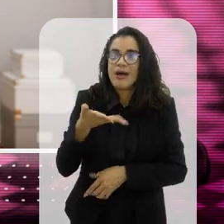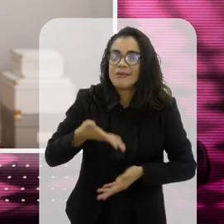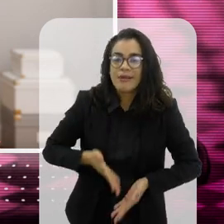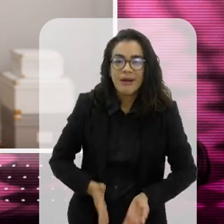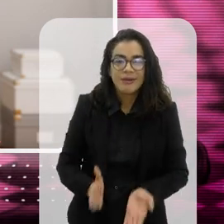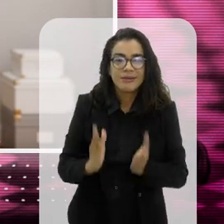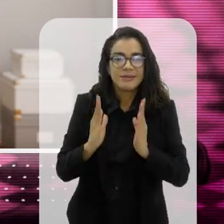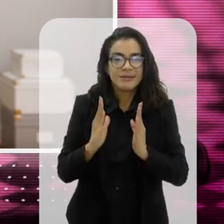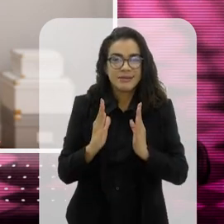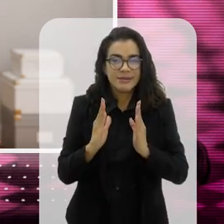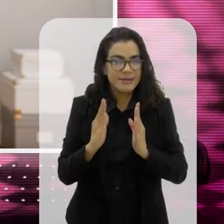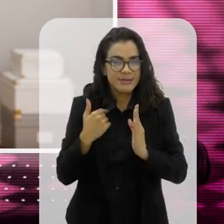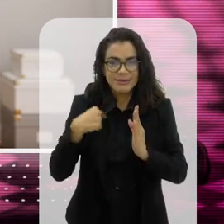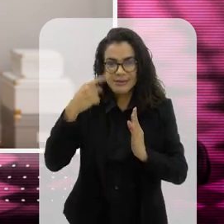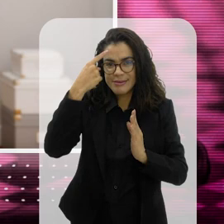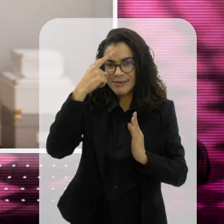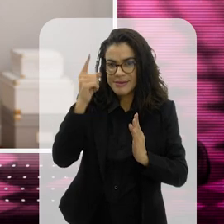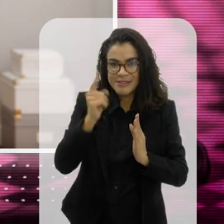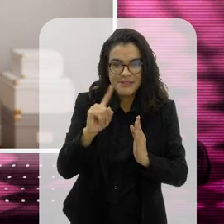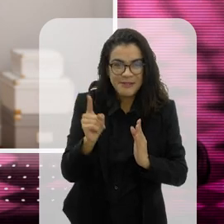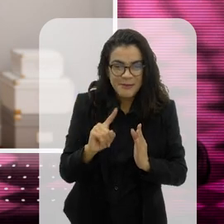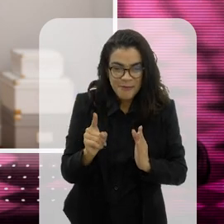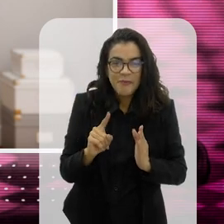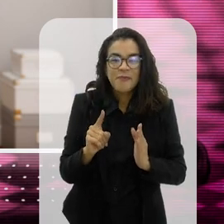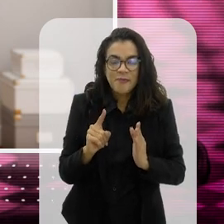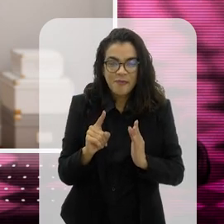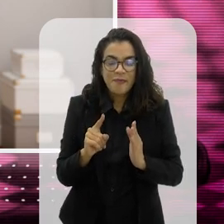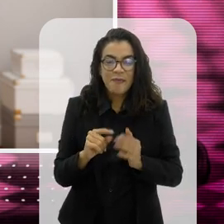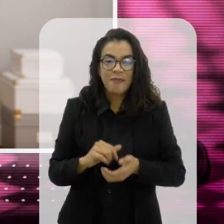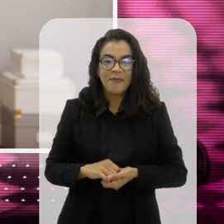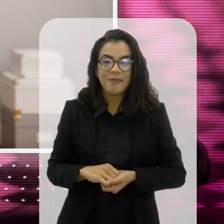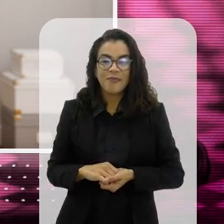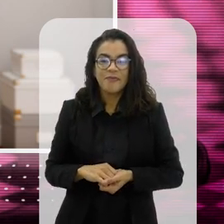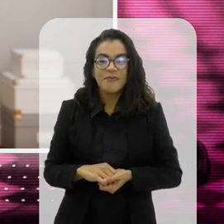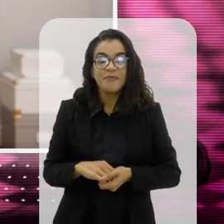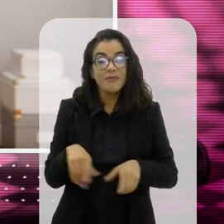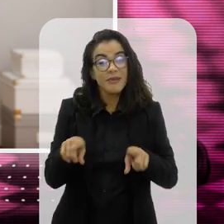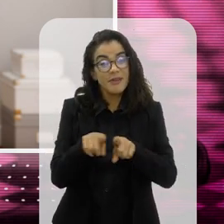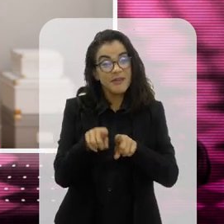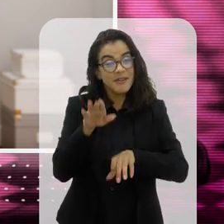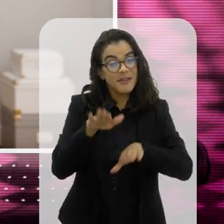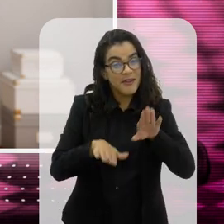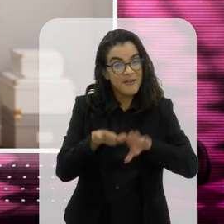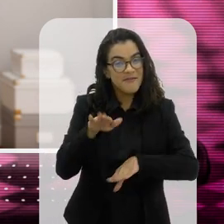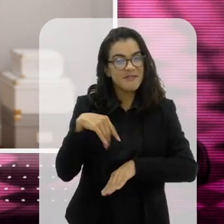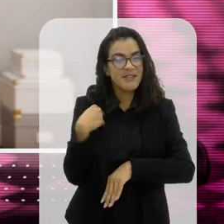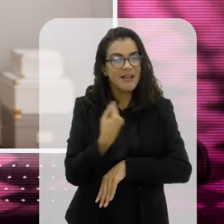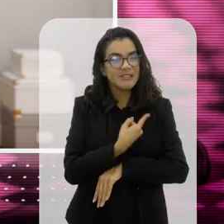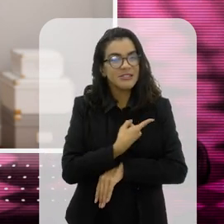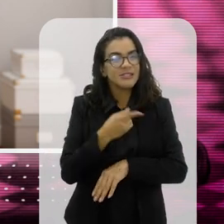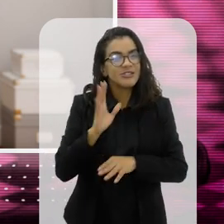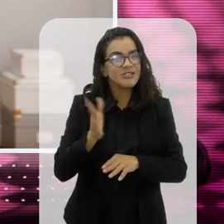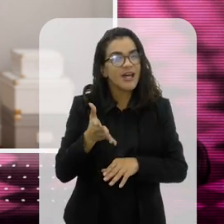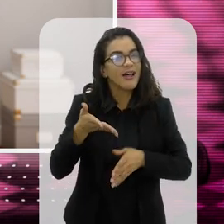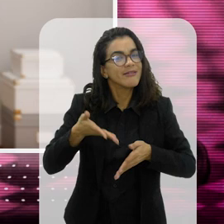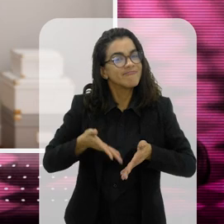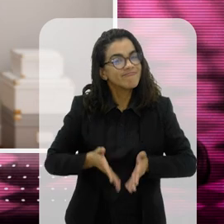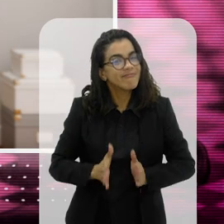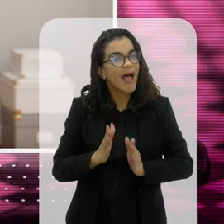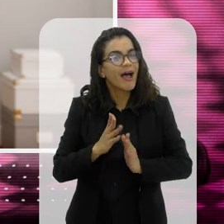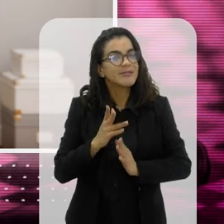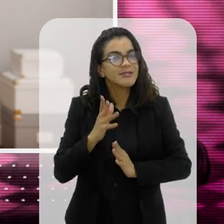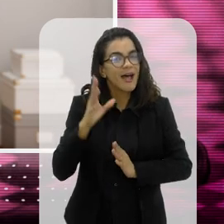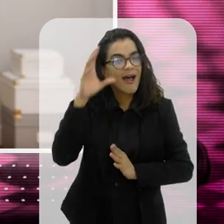Parece que a gente já nasce sabendo. Não, a gente não nasce sabendo. Não, não é assim que funciona. Mas talvez a gente seja mais predisposta ou mais